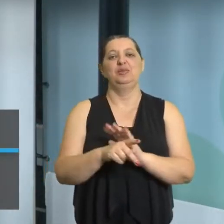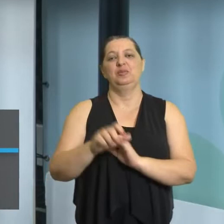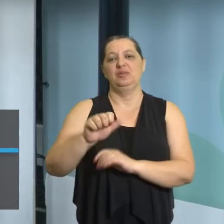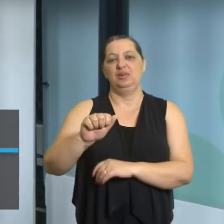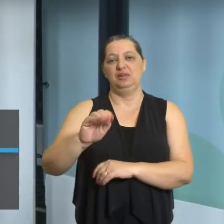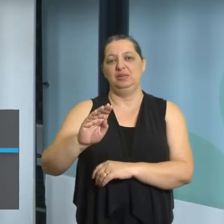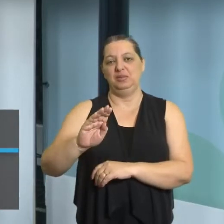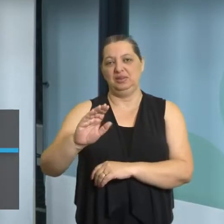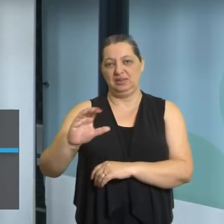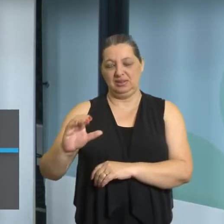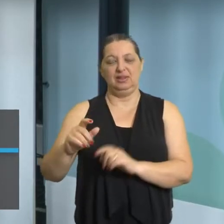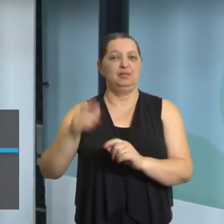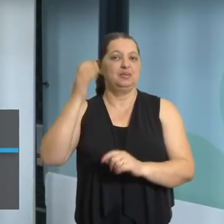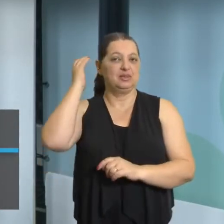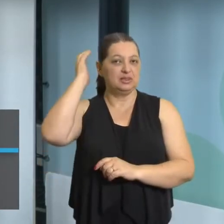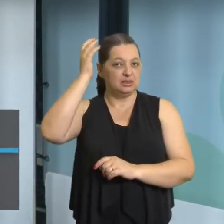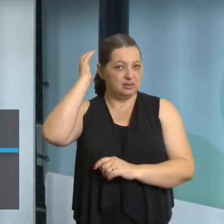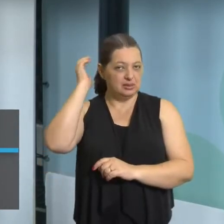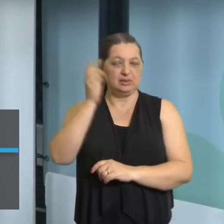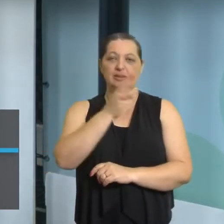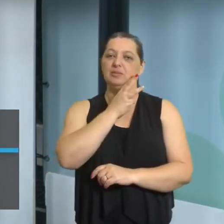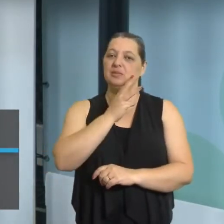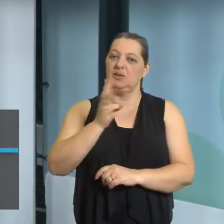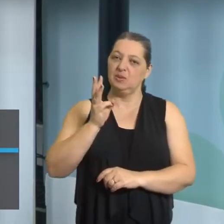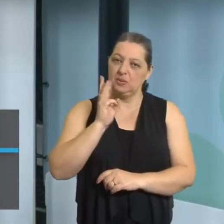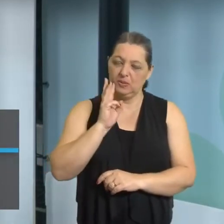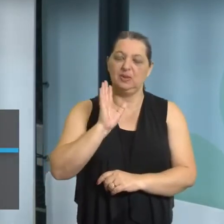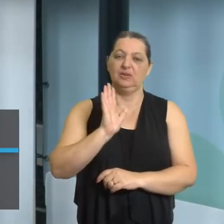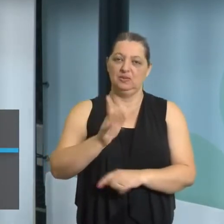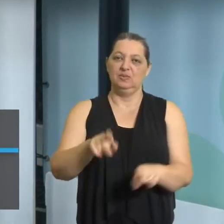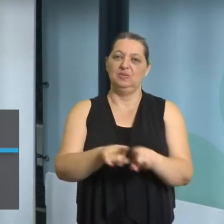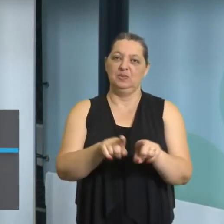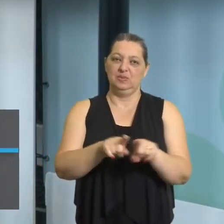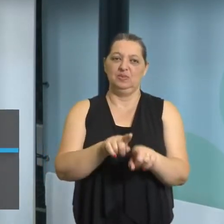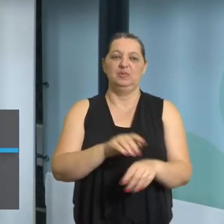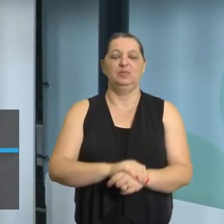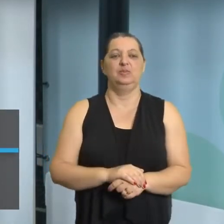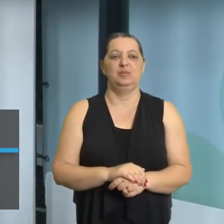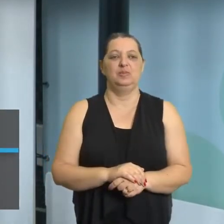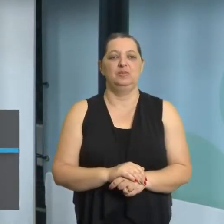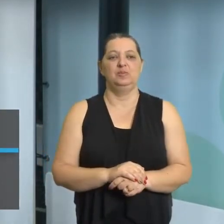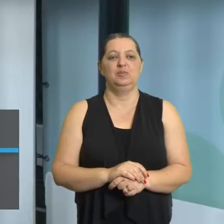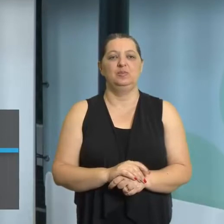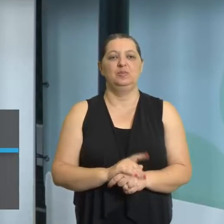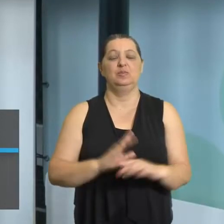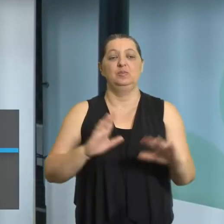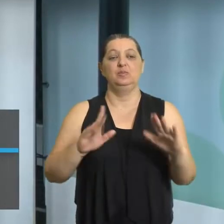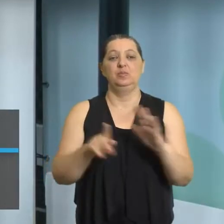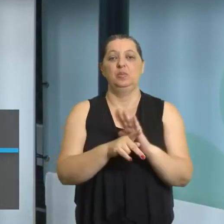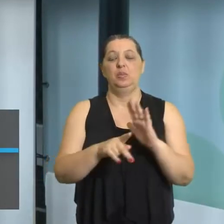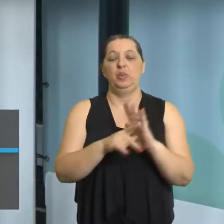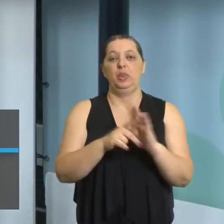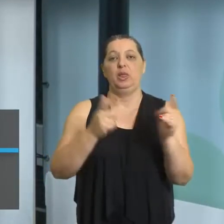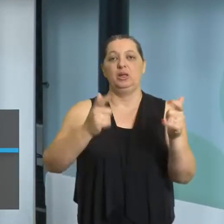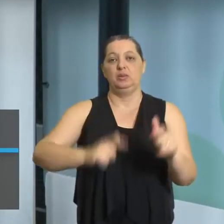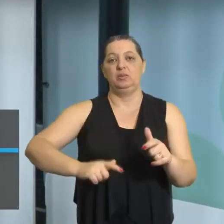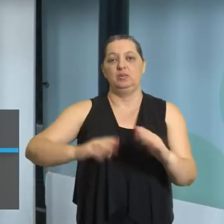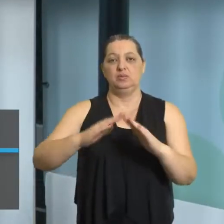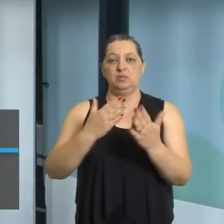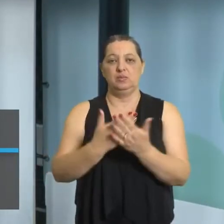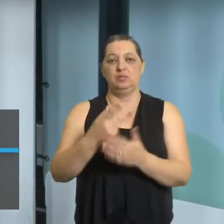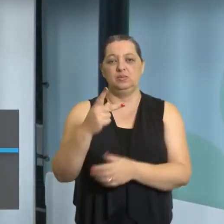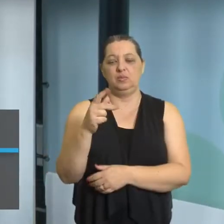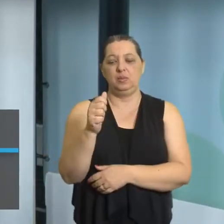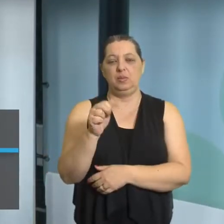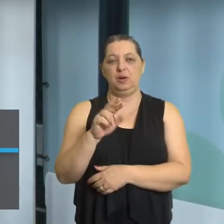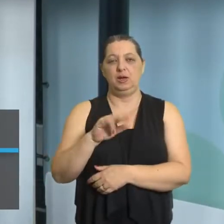Diretoria de Santo André ali de Mauá também Andei bastante por aí e eu levo na escola Orestes Guimarães fica no Pair que ali encostado